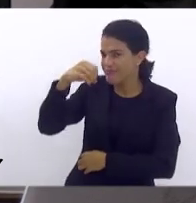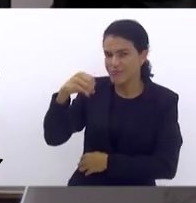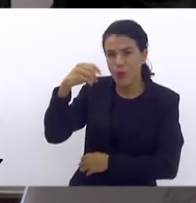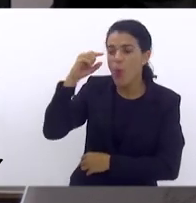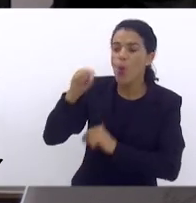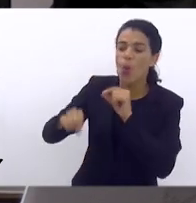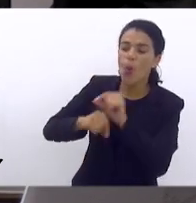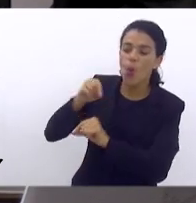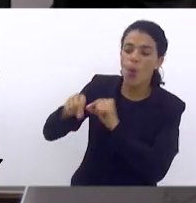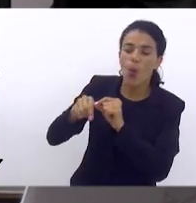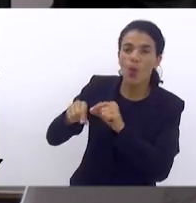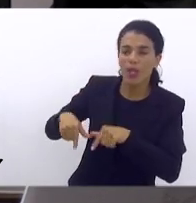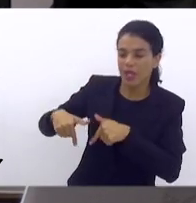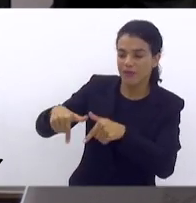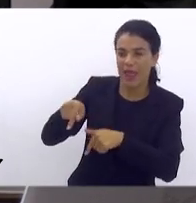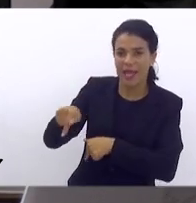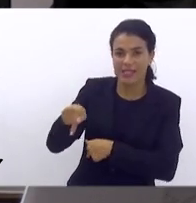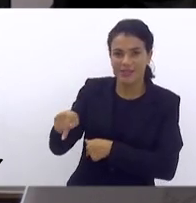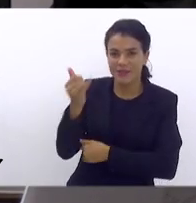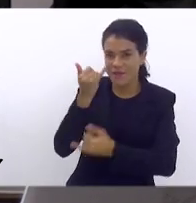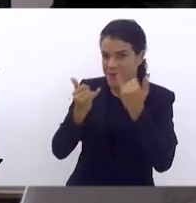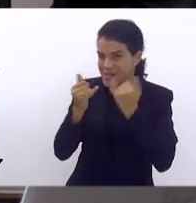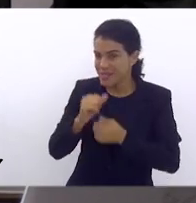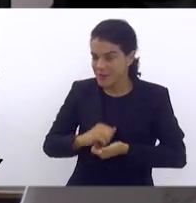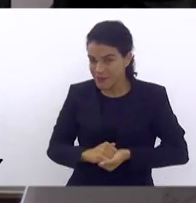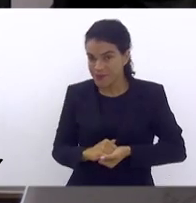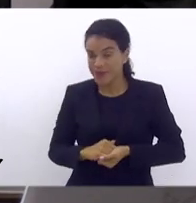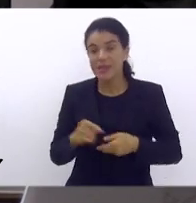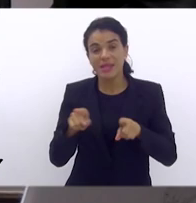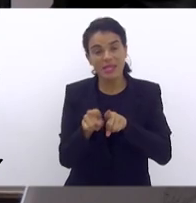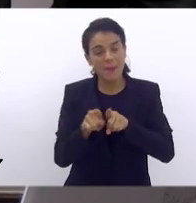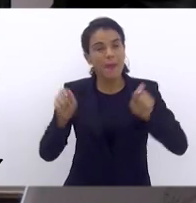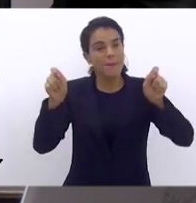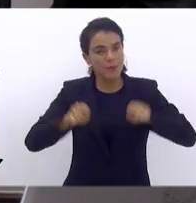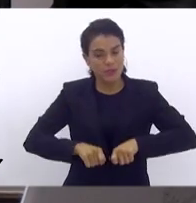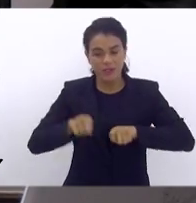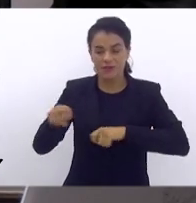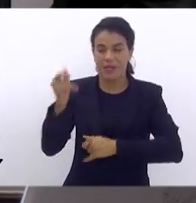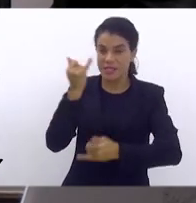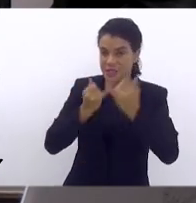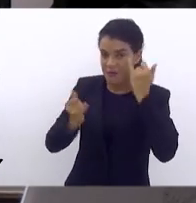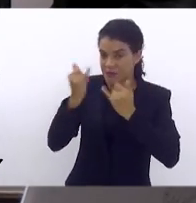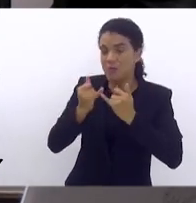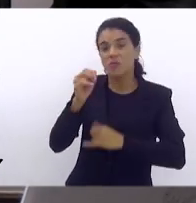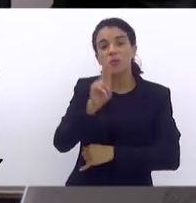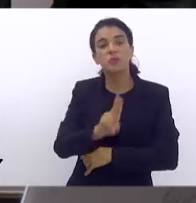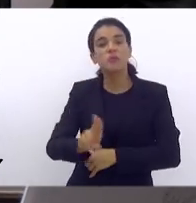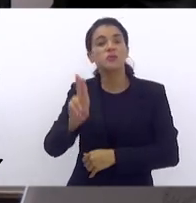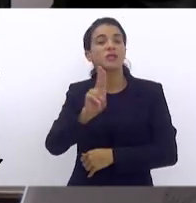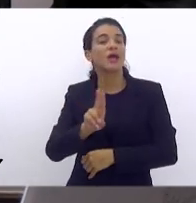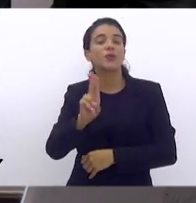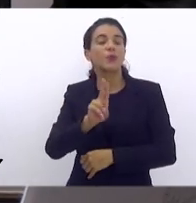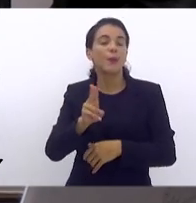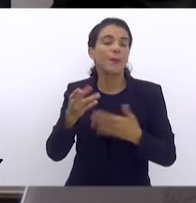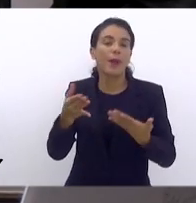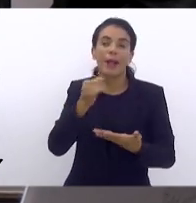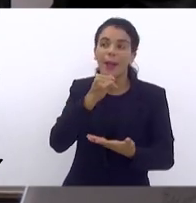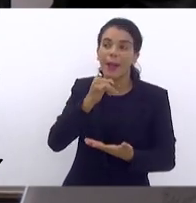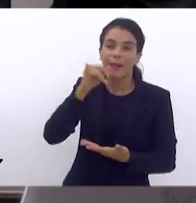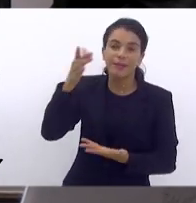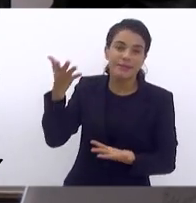que eles fazem com esses dados e é possível que esses dados estejam sendo utilizados né